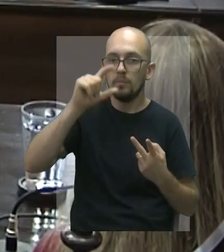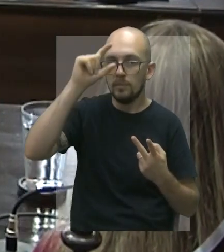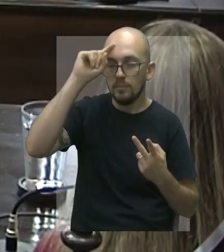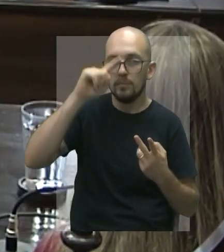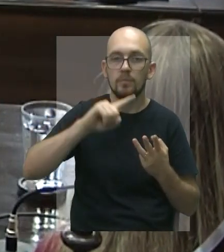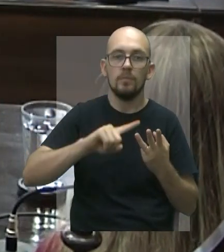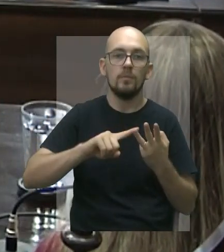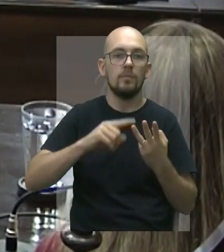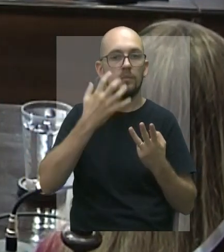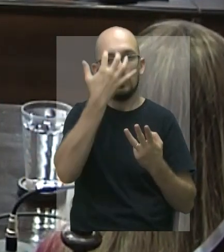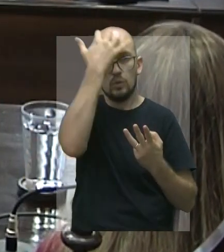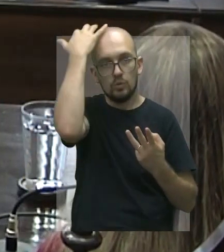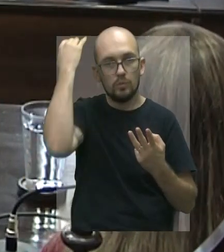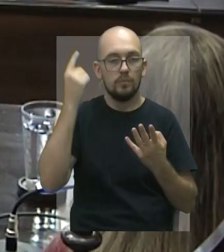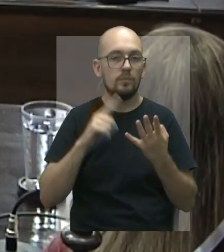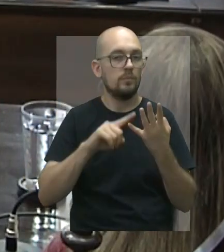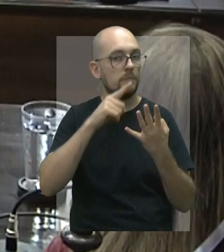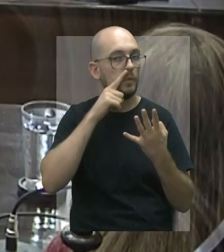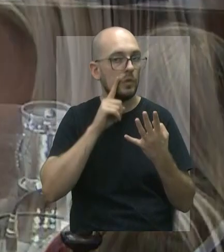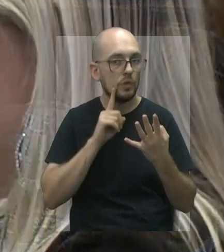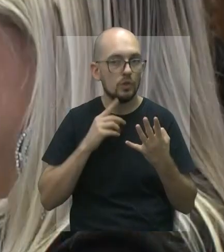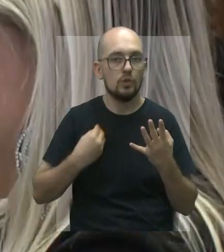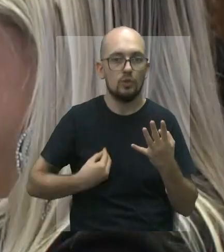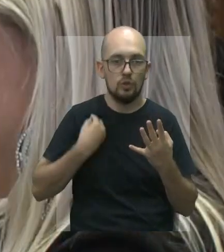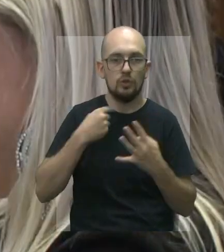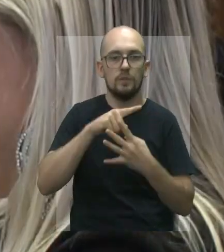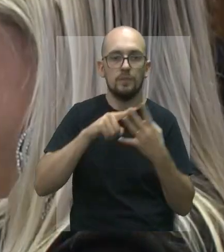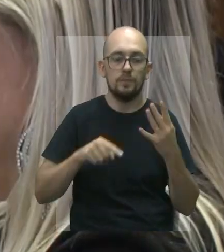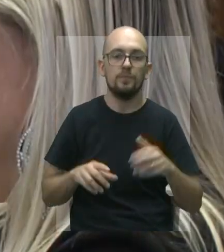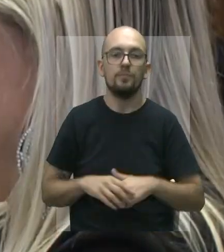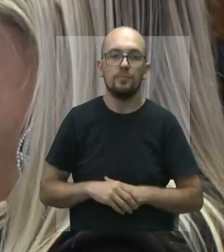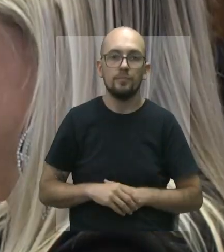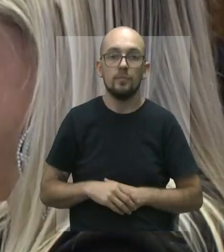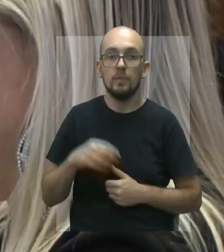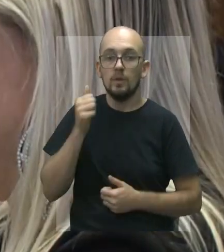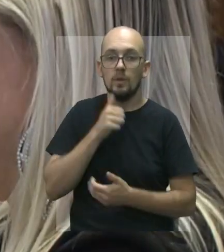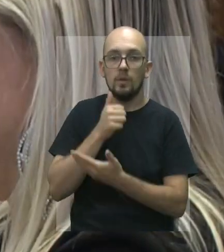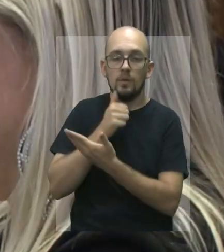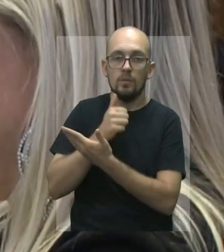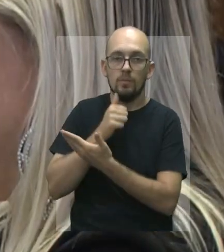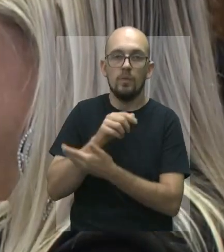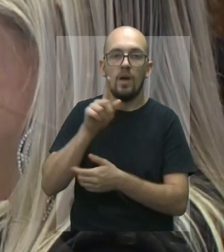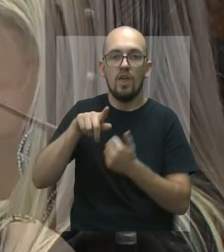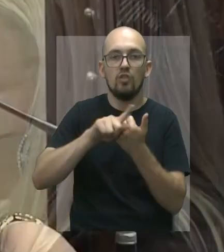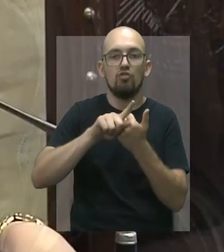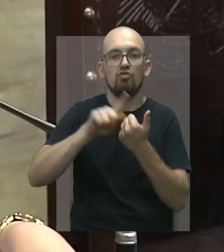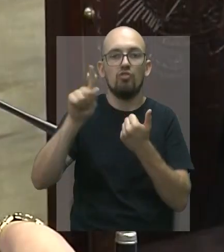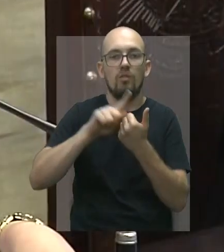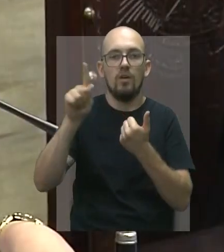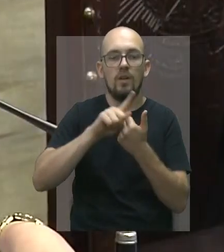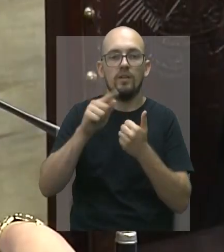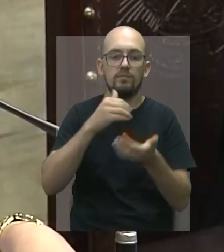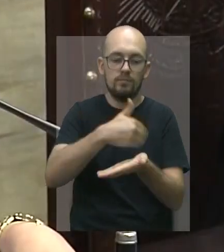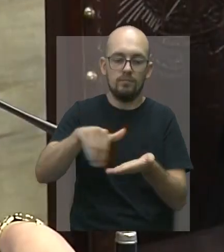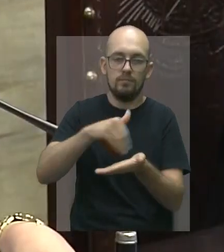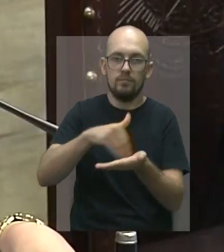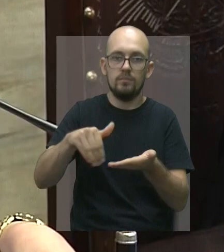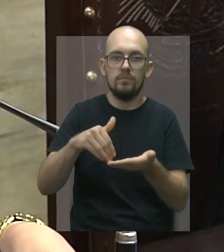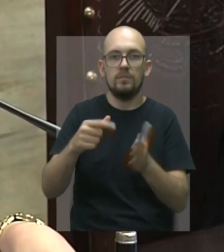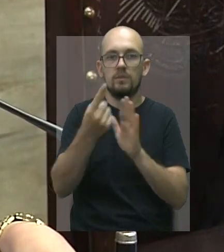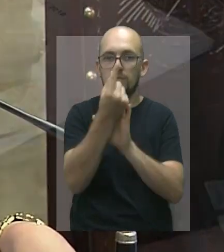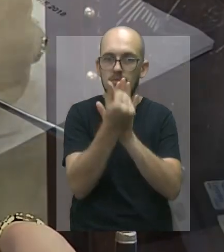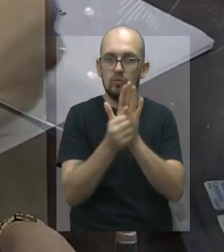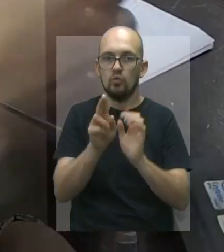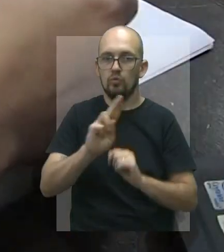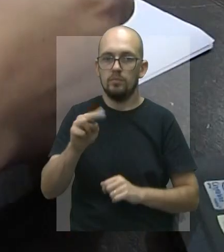Barbieri, Toninho Masson e a Gentil Cato. A gerente de orçamento da Secretaria Municipal de Economia e Finanças,